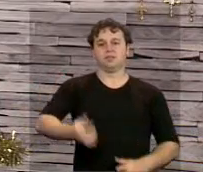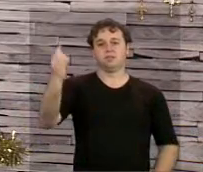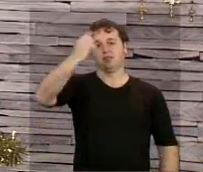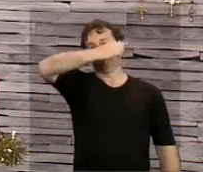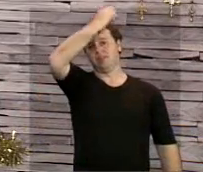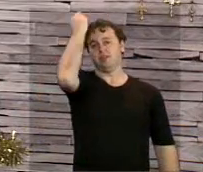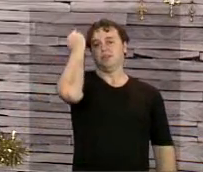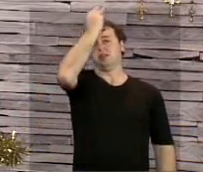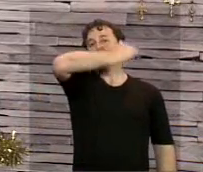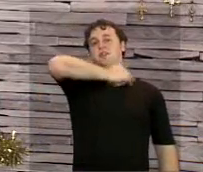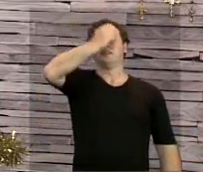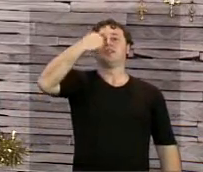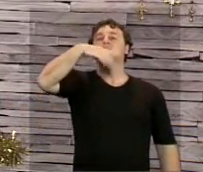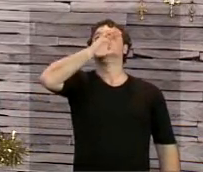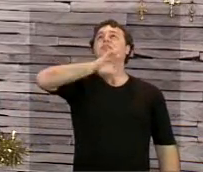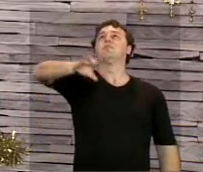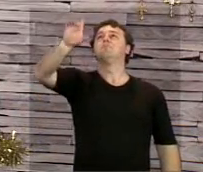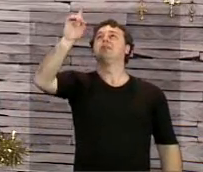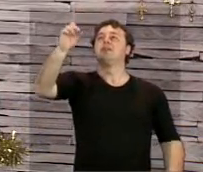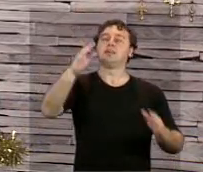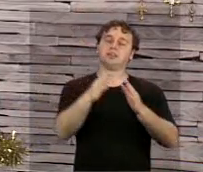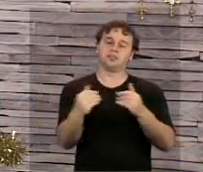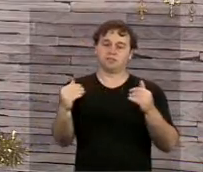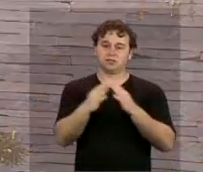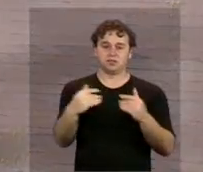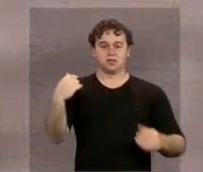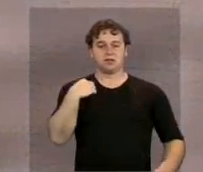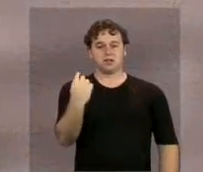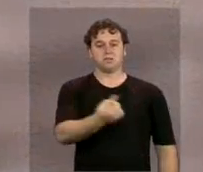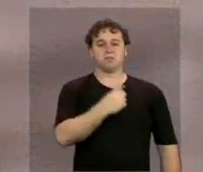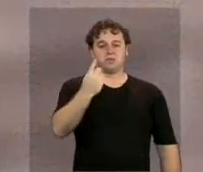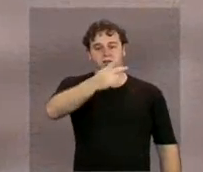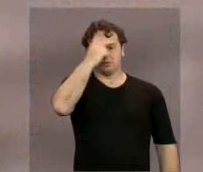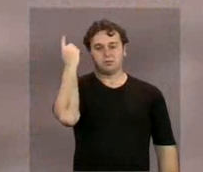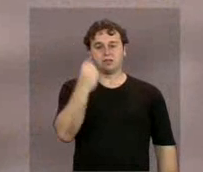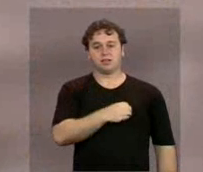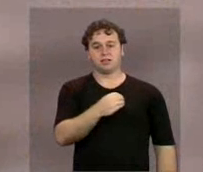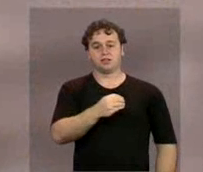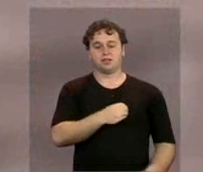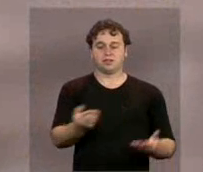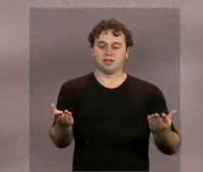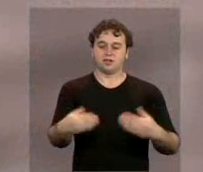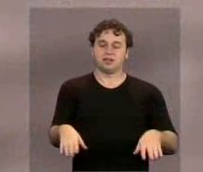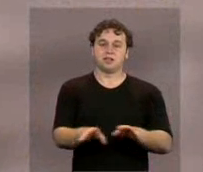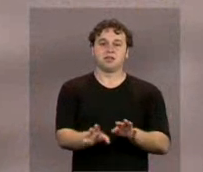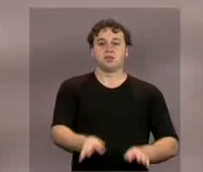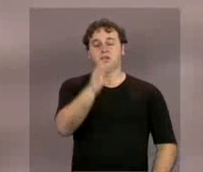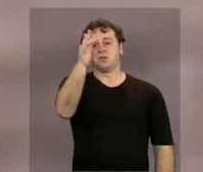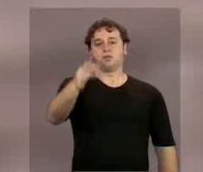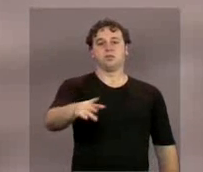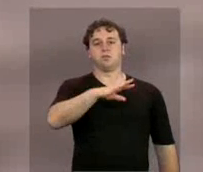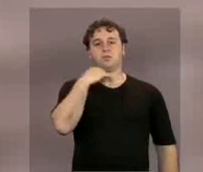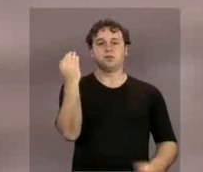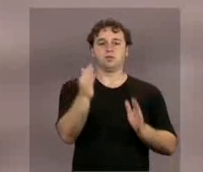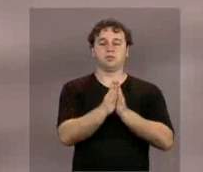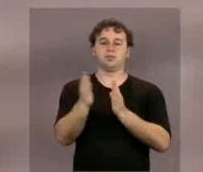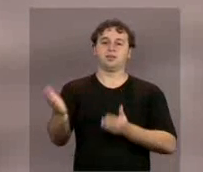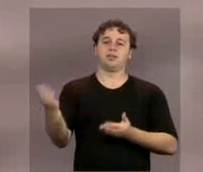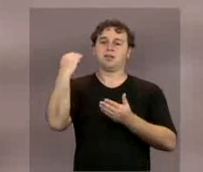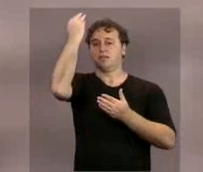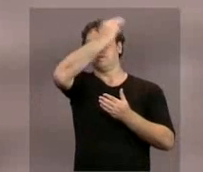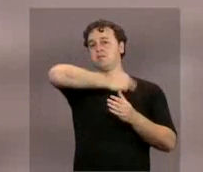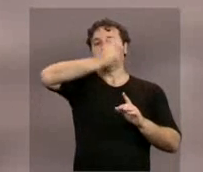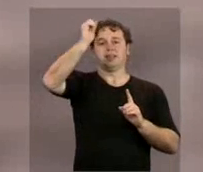fruto do vosso ventre, Jesus. Santa Maria, Mãe de Deus, rogai por nós, pecadores, agora e na hora de nossa morte.